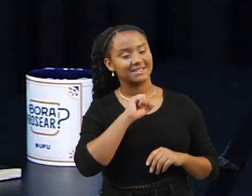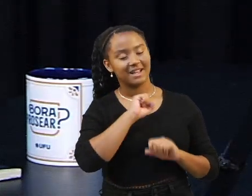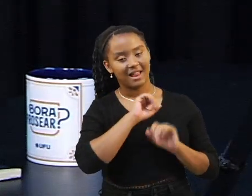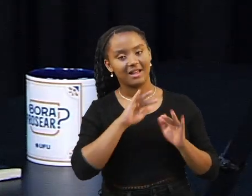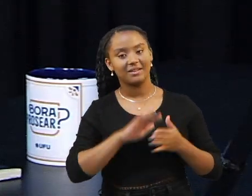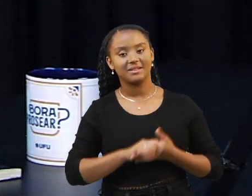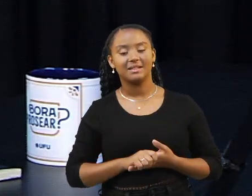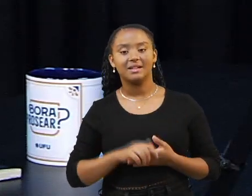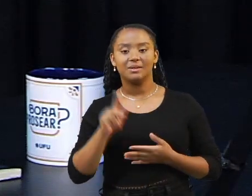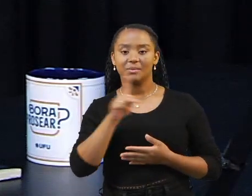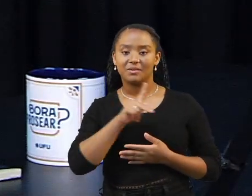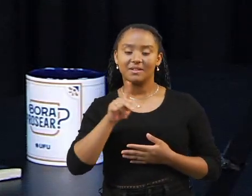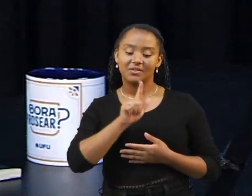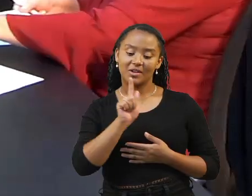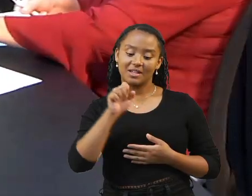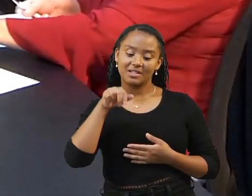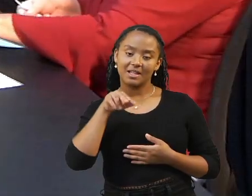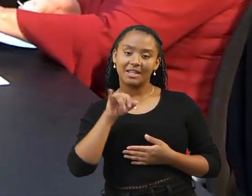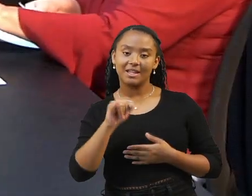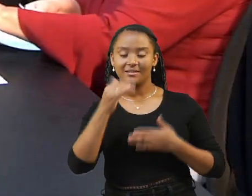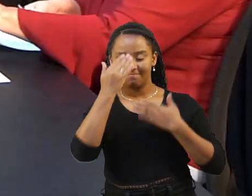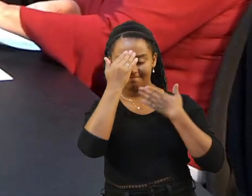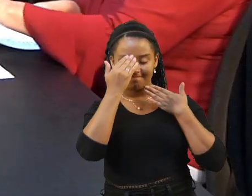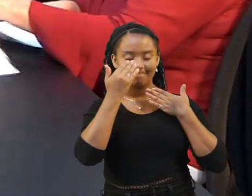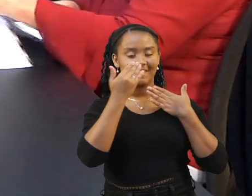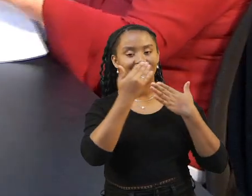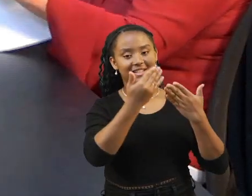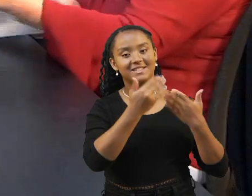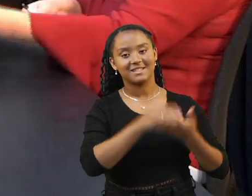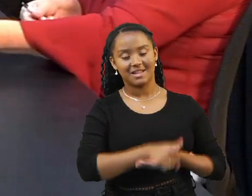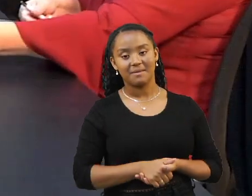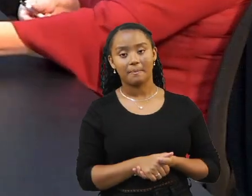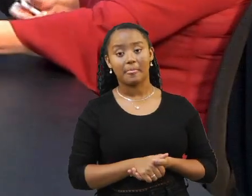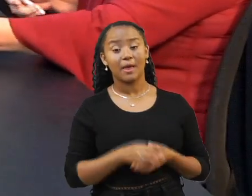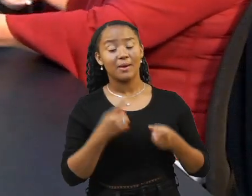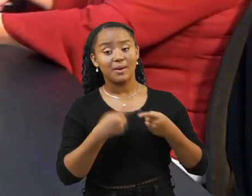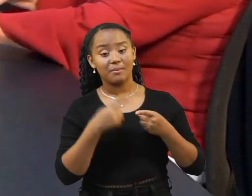claro. Professora Geni, queremos te agradecer